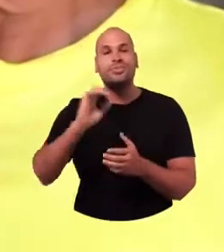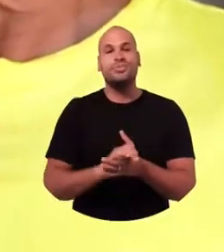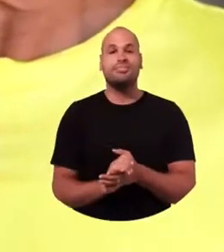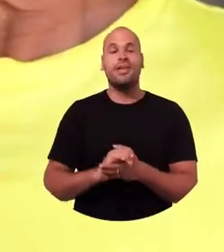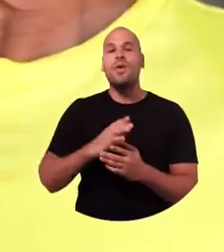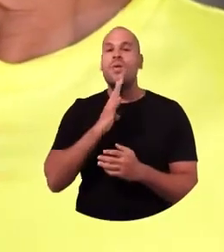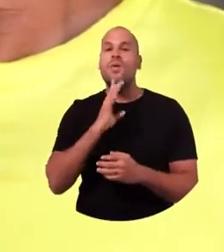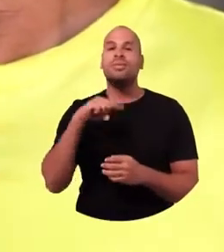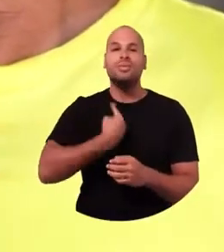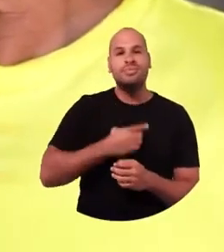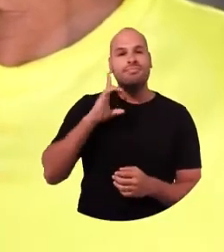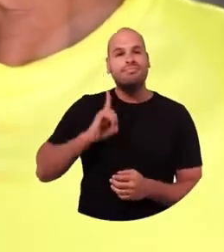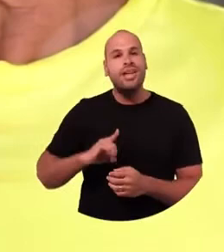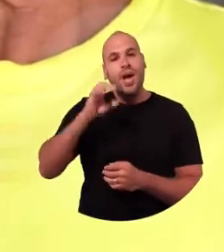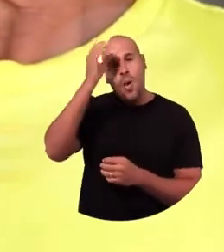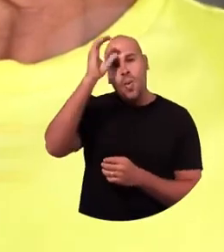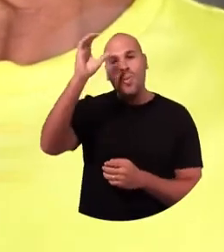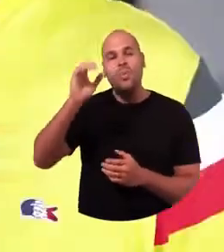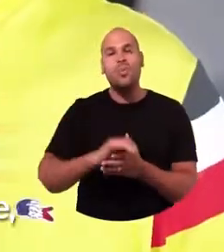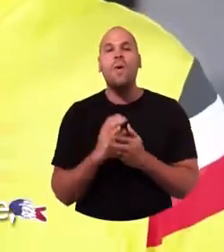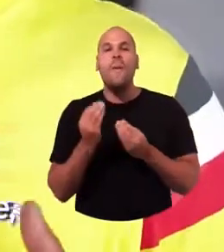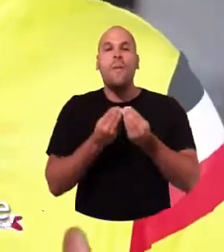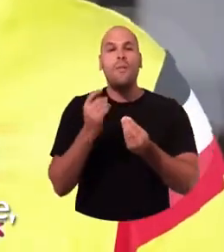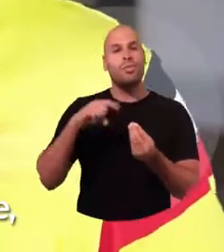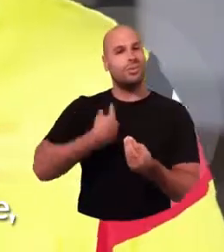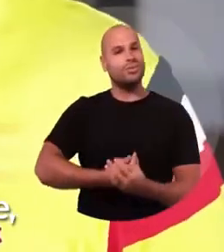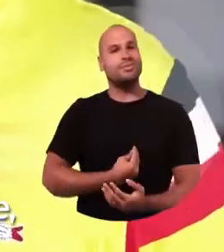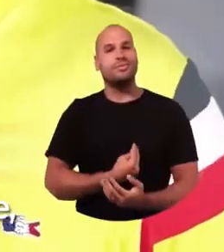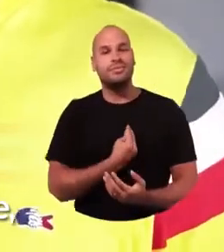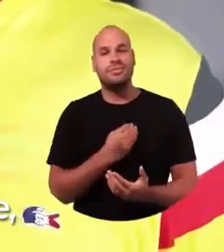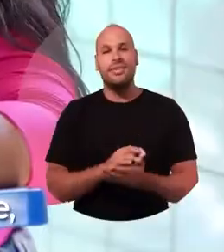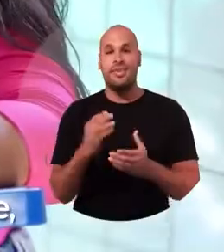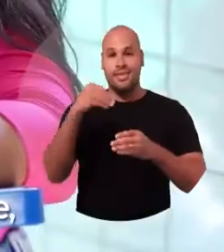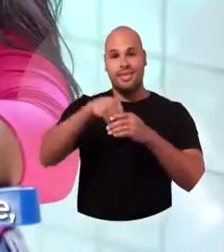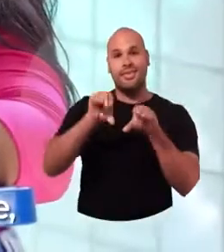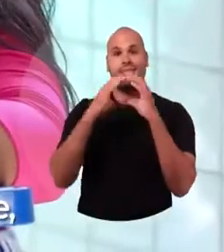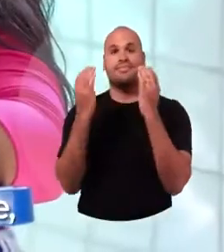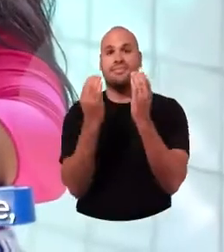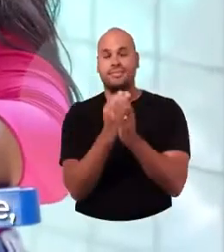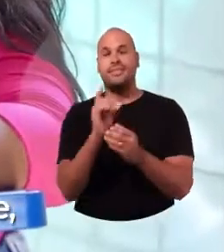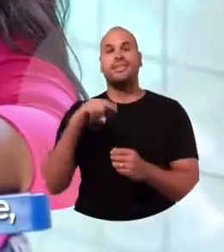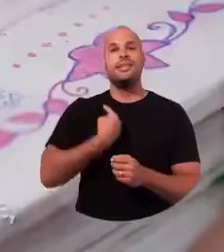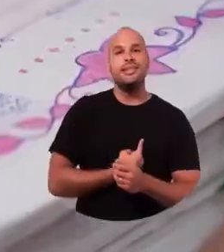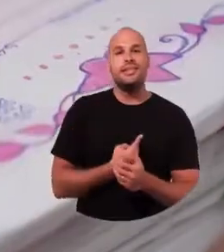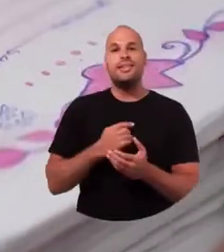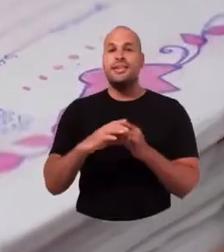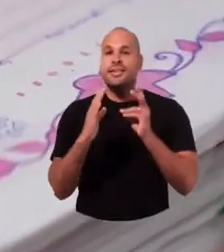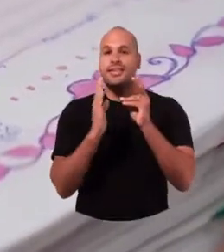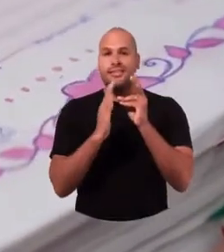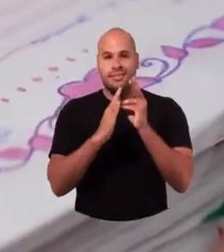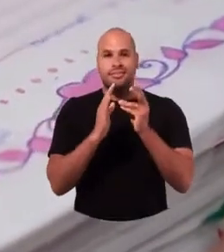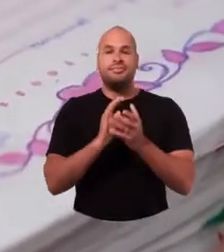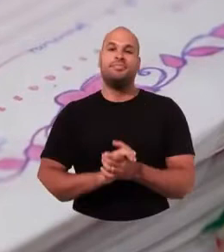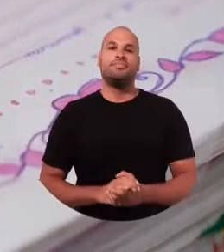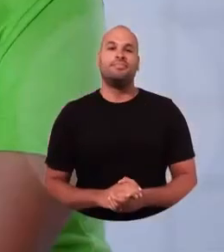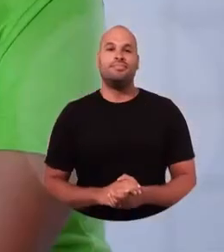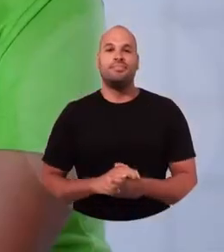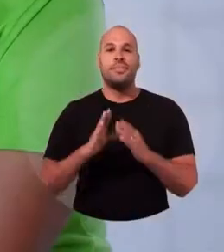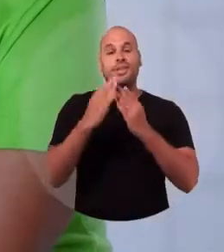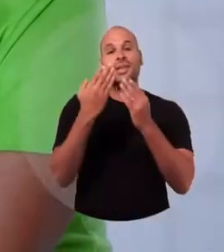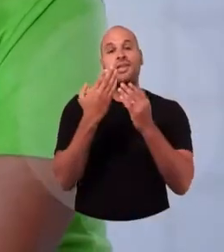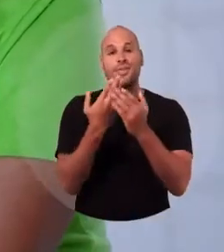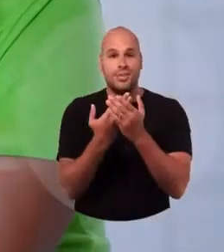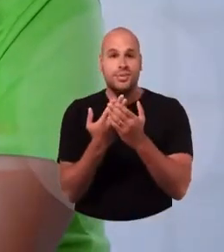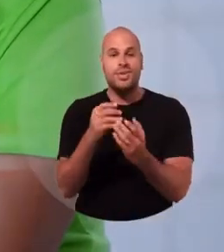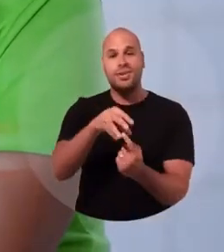nosso direito, conhecer o nosso cultura, como é que nós vivemos dentro da comunidade, nós como índios, né?